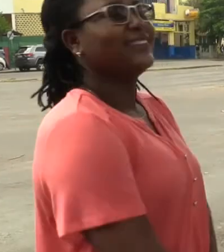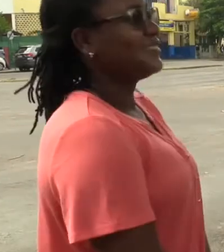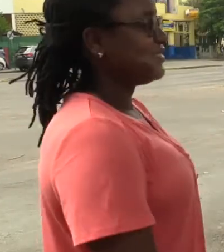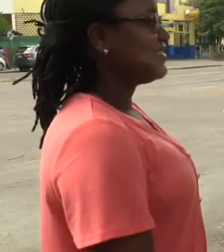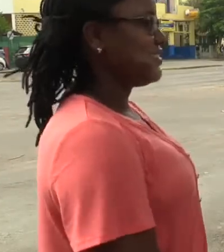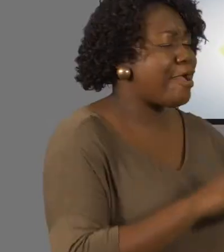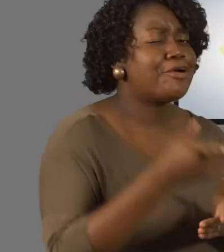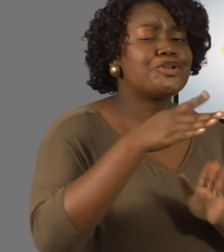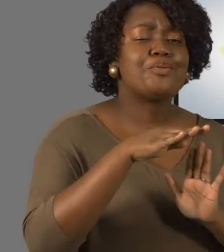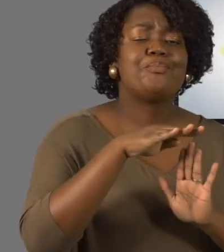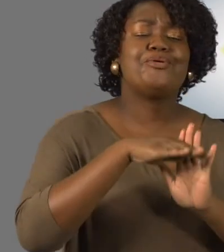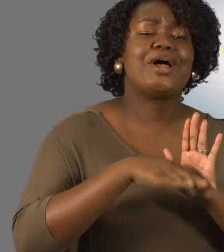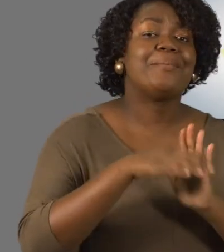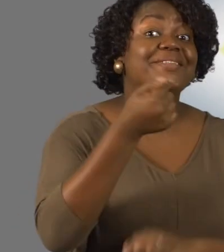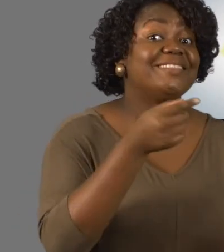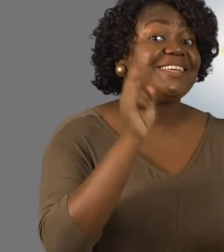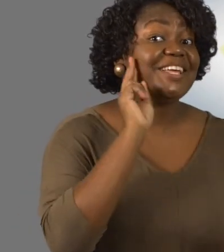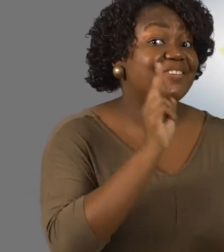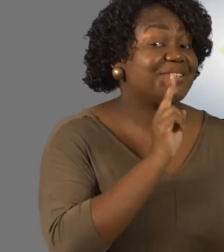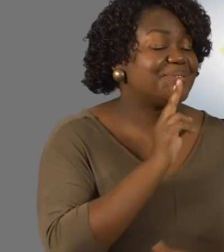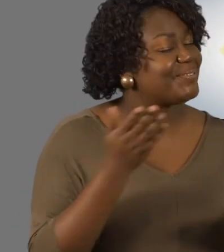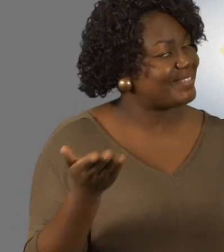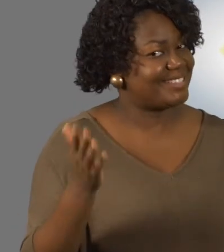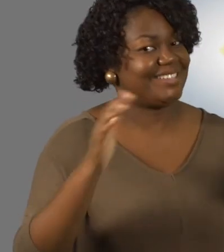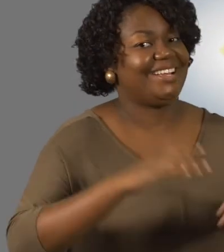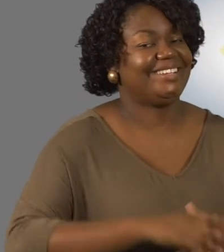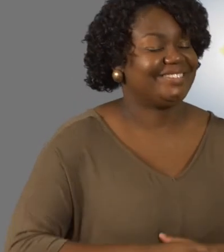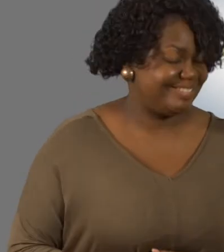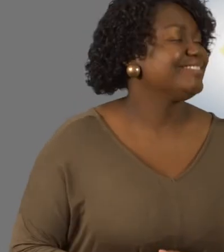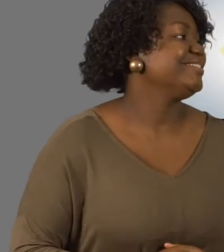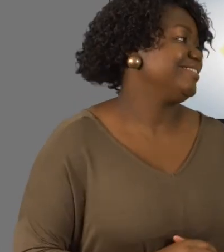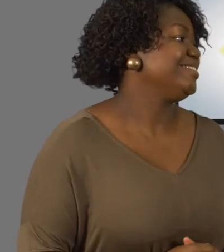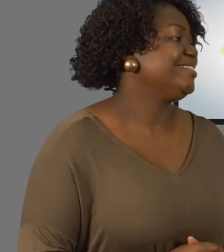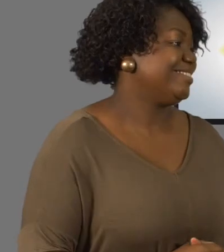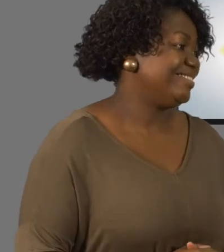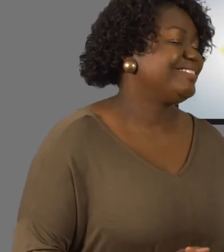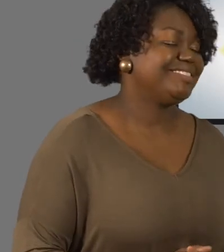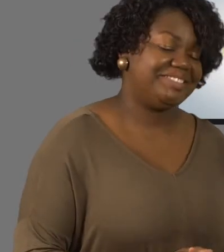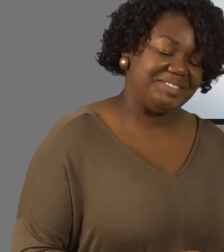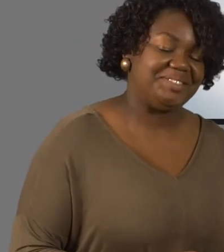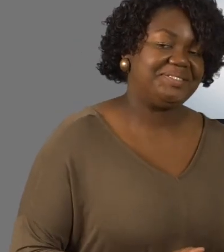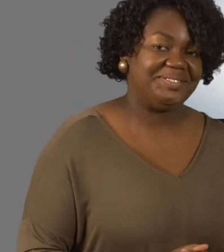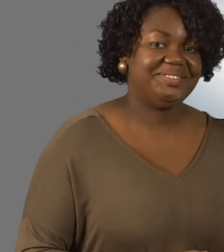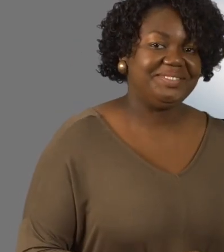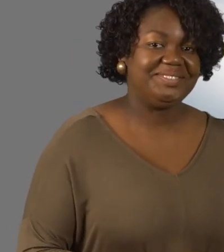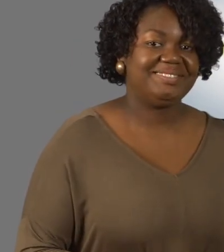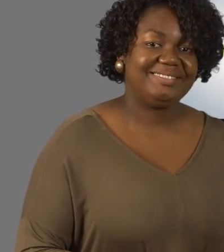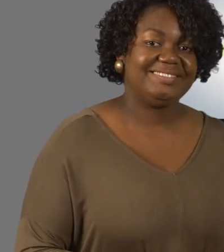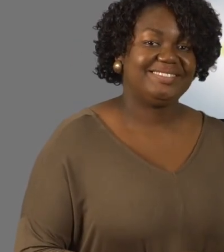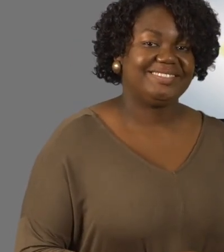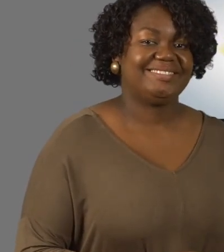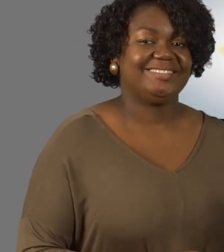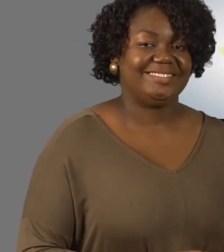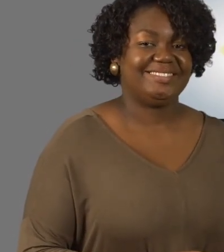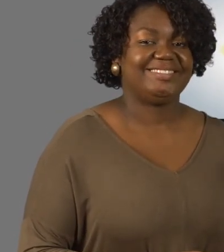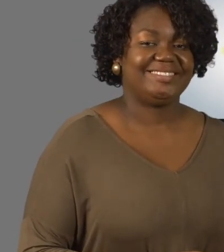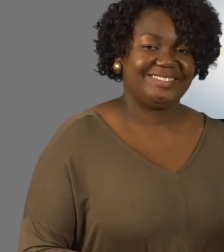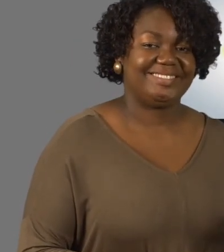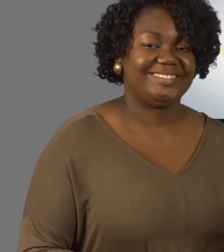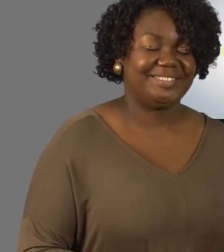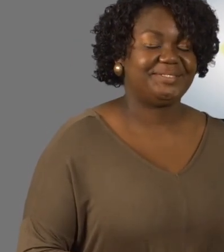programa. Desta forma, fizemos mais uma edição do programa da TV Surdo. Veja no nosso Facebook e YouTube